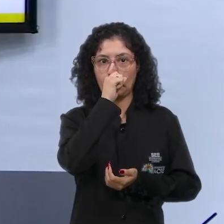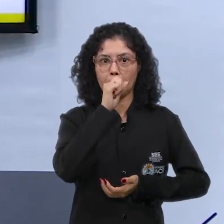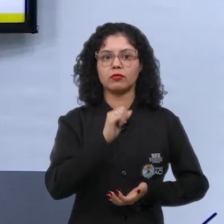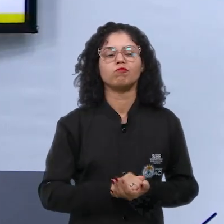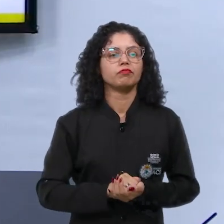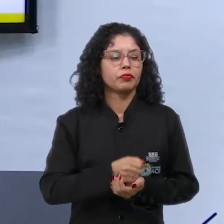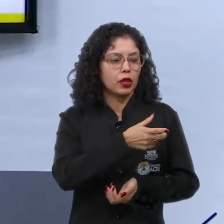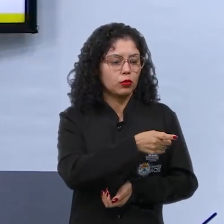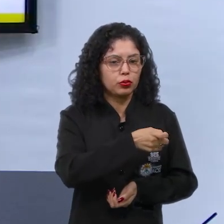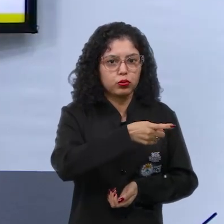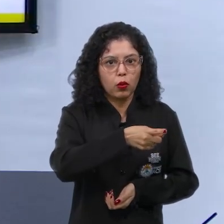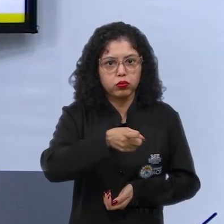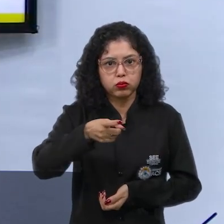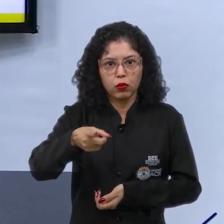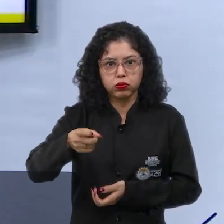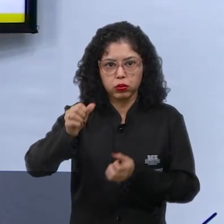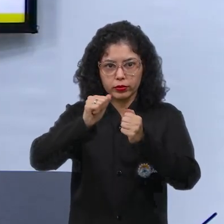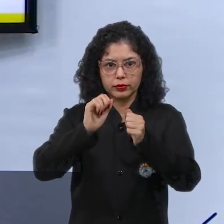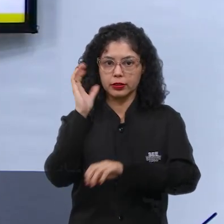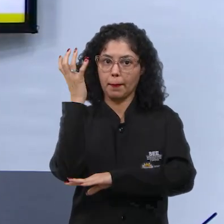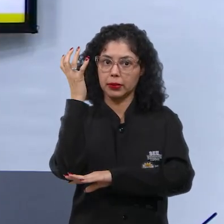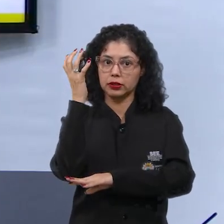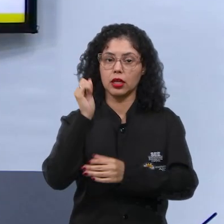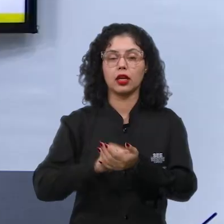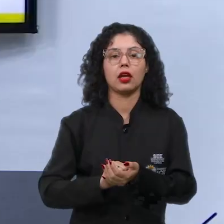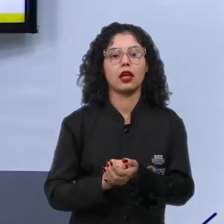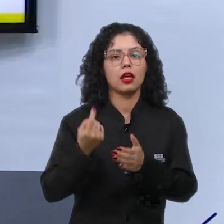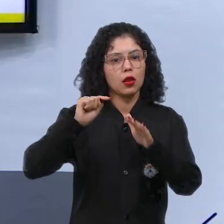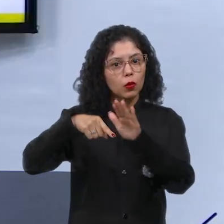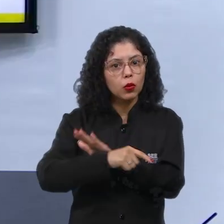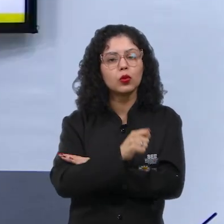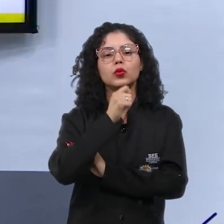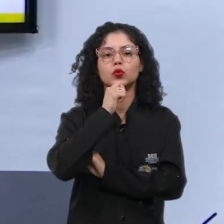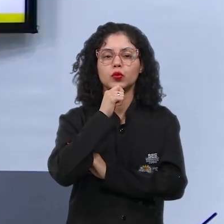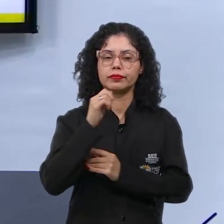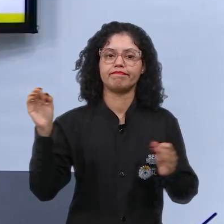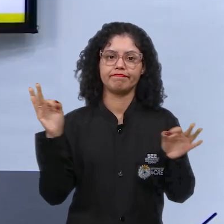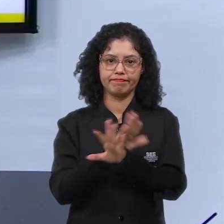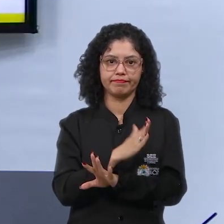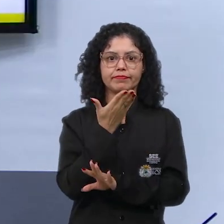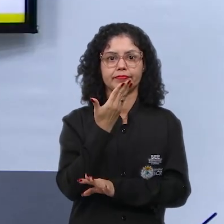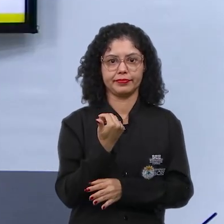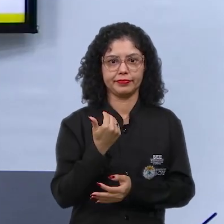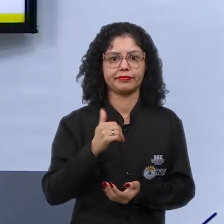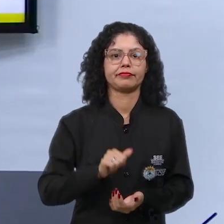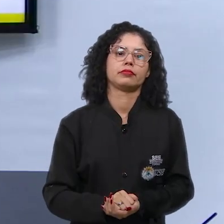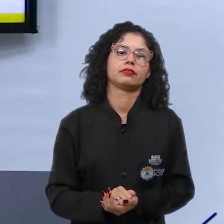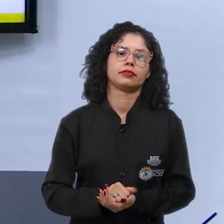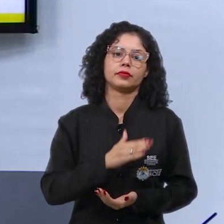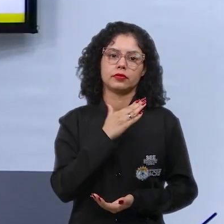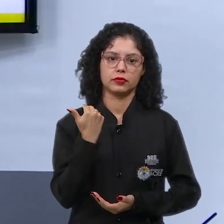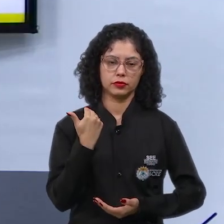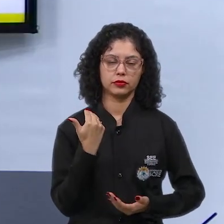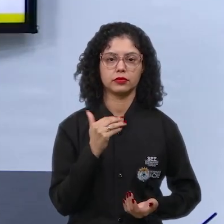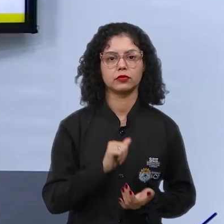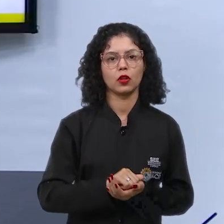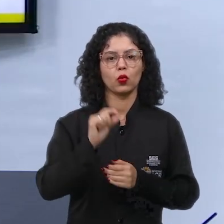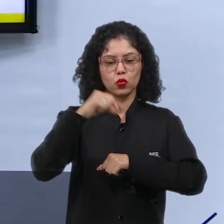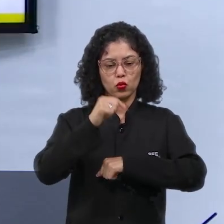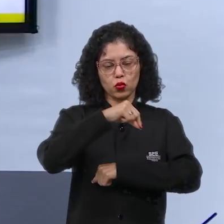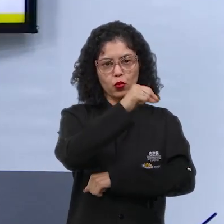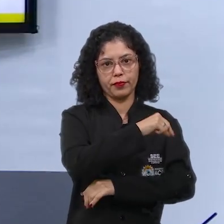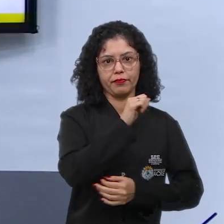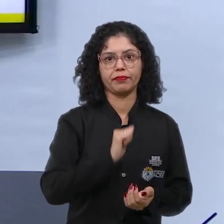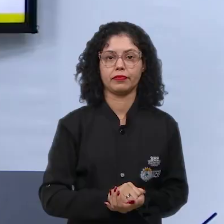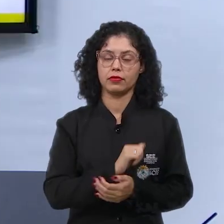nas plantações. E aí acaba matando esses insetos que, consequentemente, está prejudicando uma